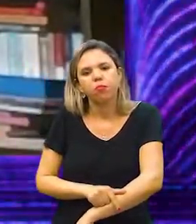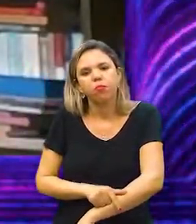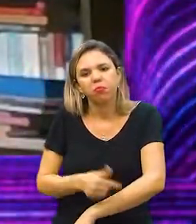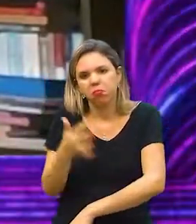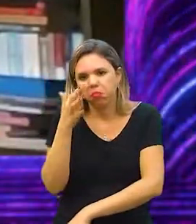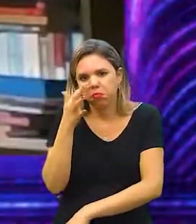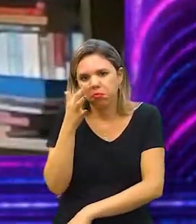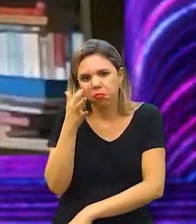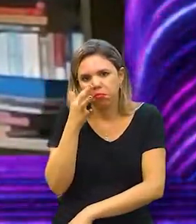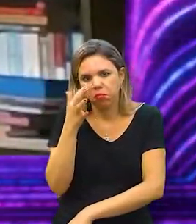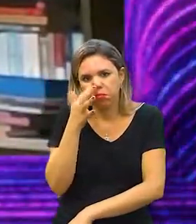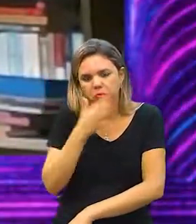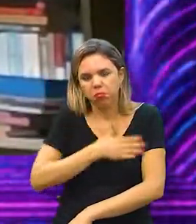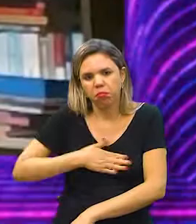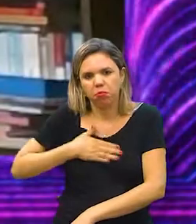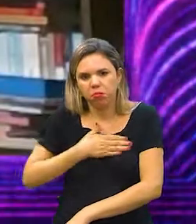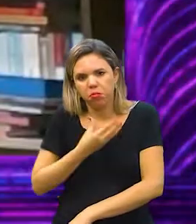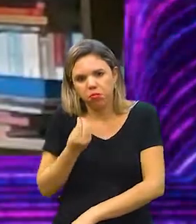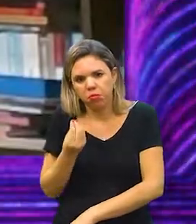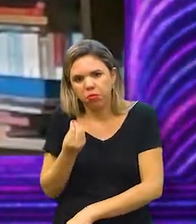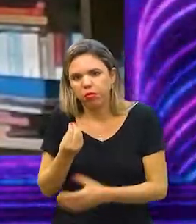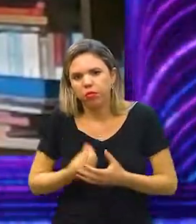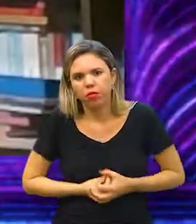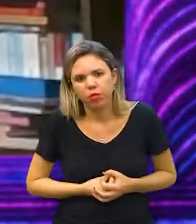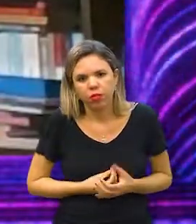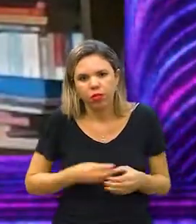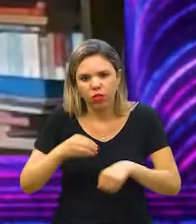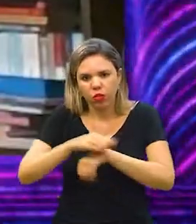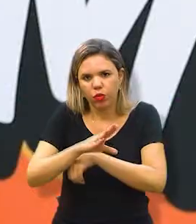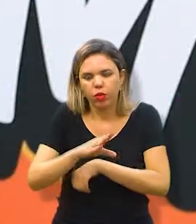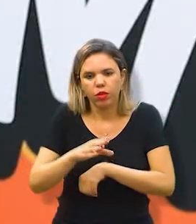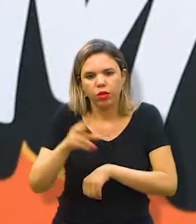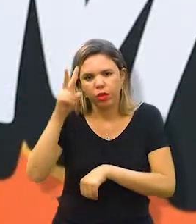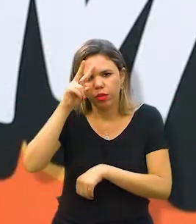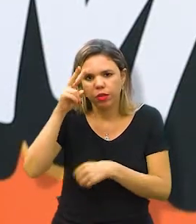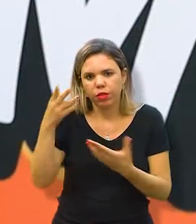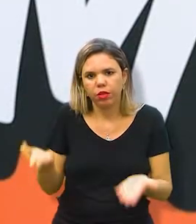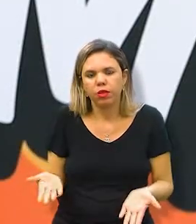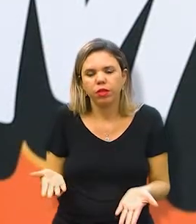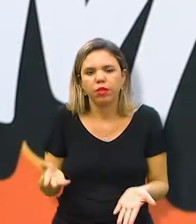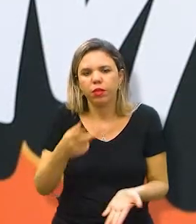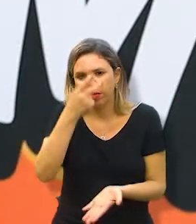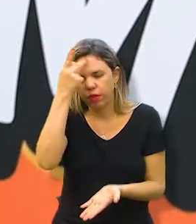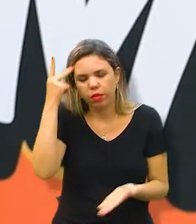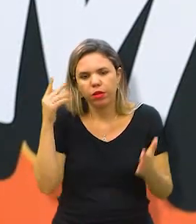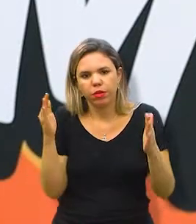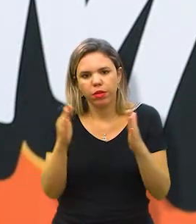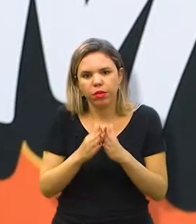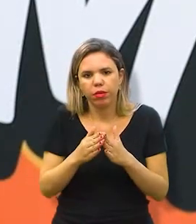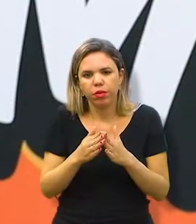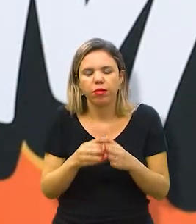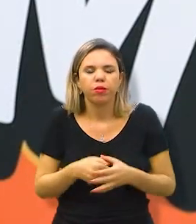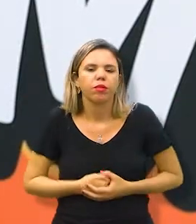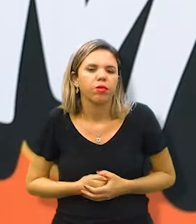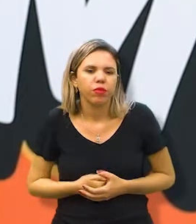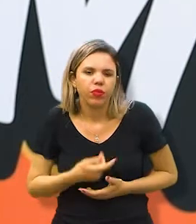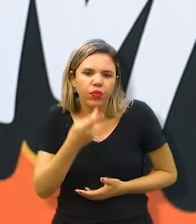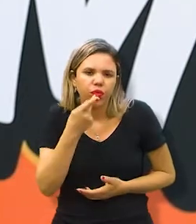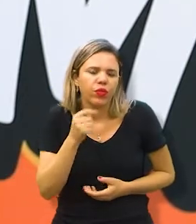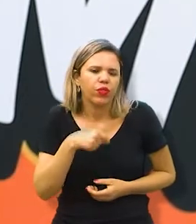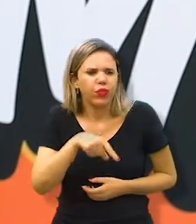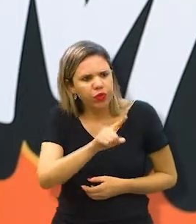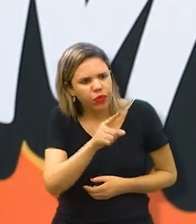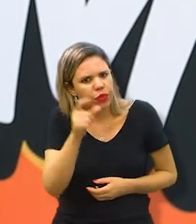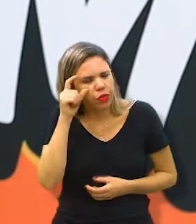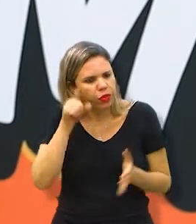muito impressionada. Gostei bastante e trouxe para as minhas histórias. Kate, o pessoal de casa deve estar ali falando assim,